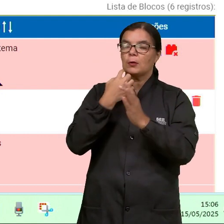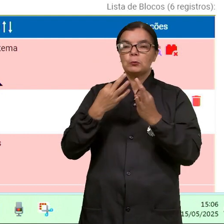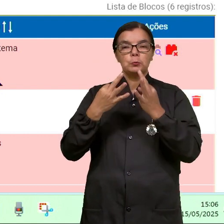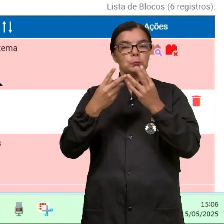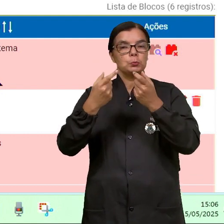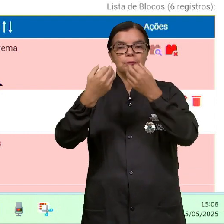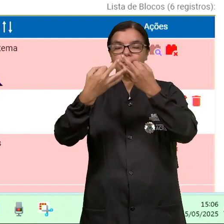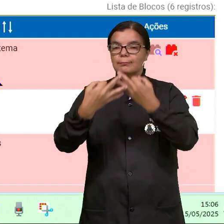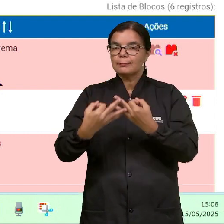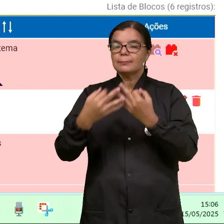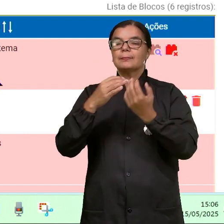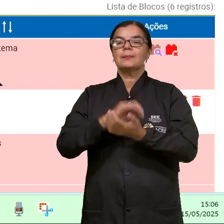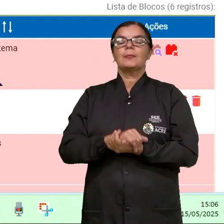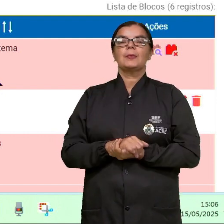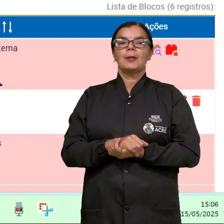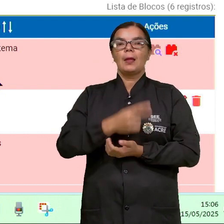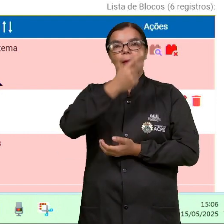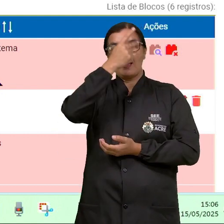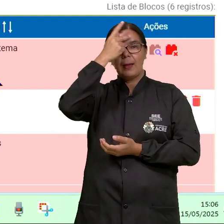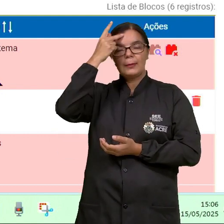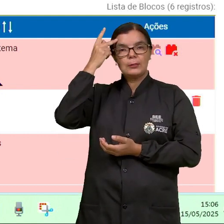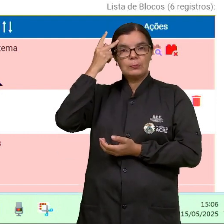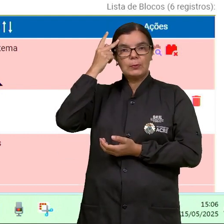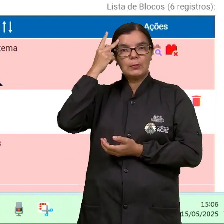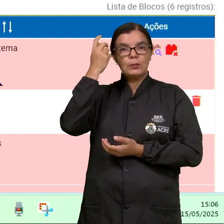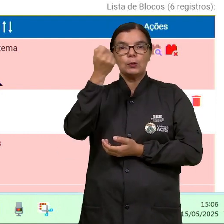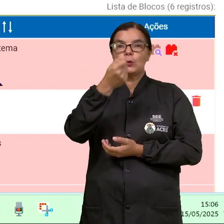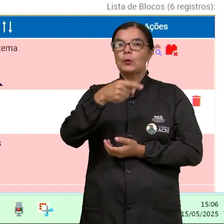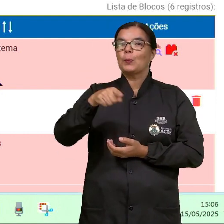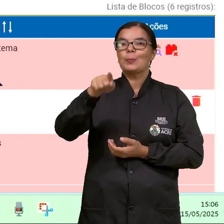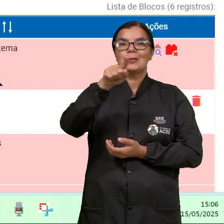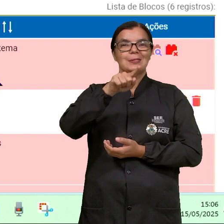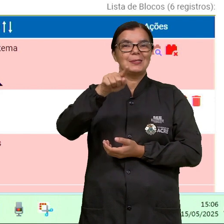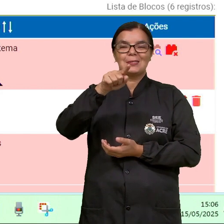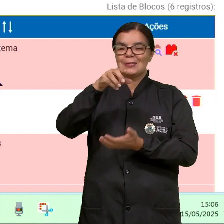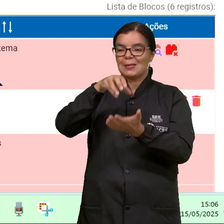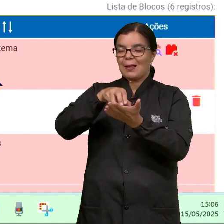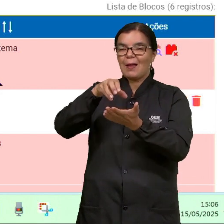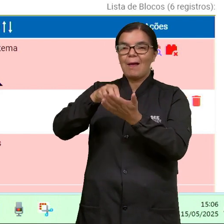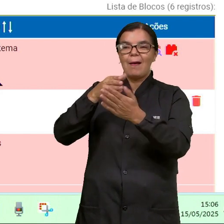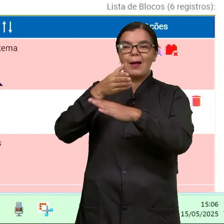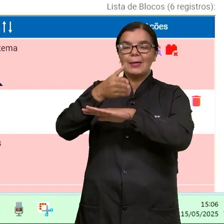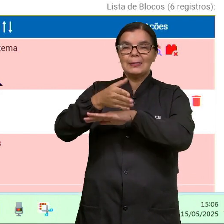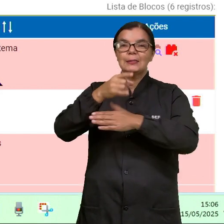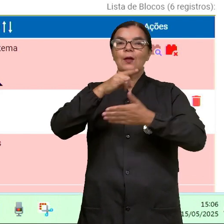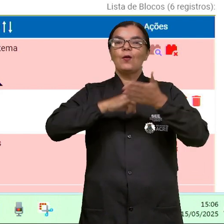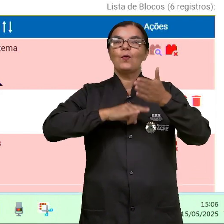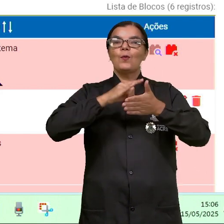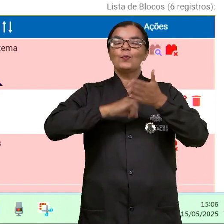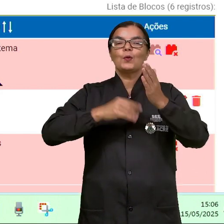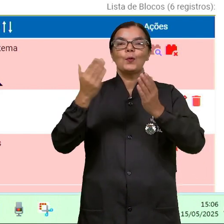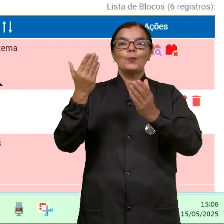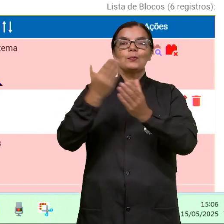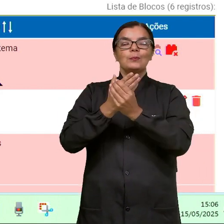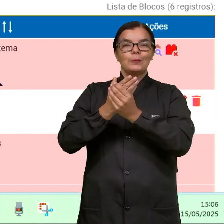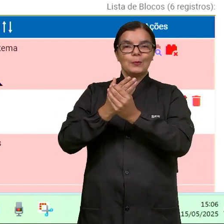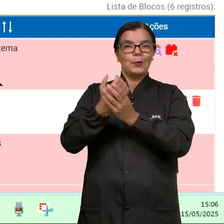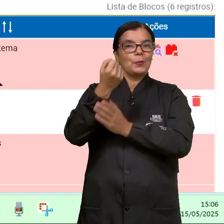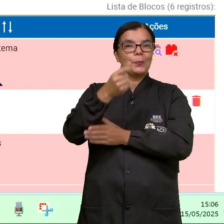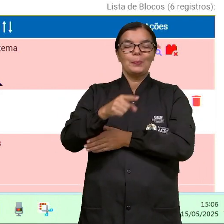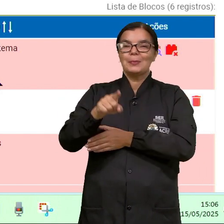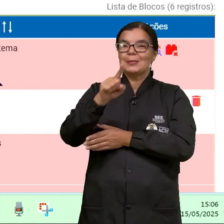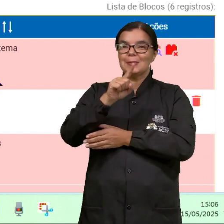certo. E as pessoas, esses setores não precisam mais ter acesso àquele processo que